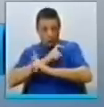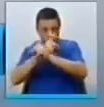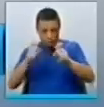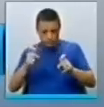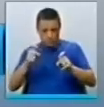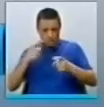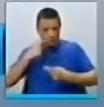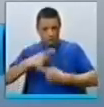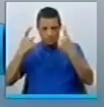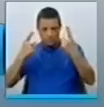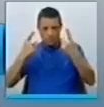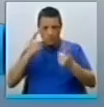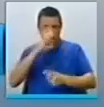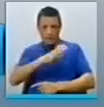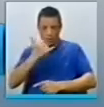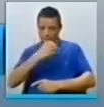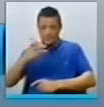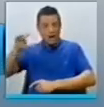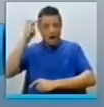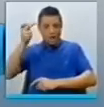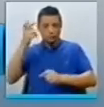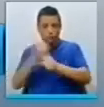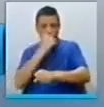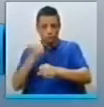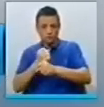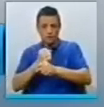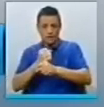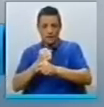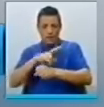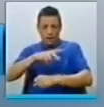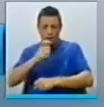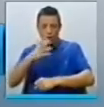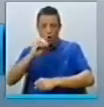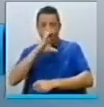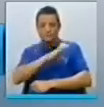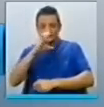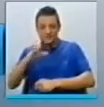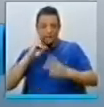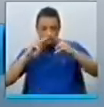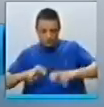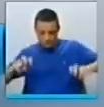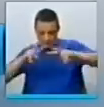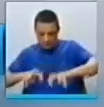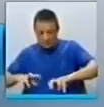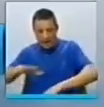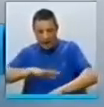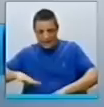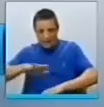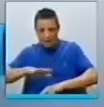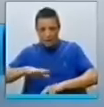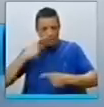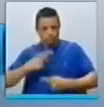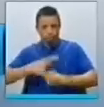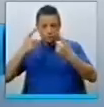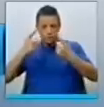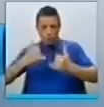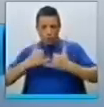demonstrado cientificamente eu durante 20 anos trabalhei em neurociências dirigi um grupo de investigação em neurociências e está demonstrado que